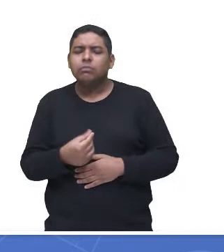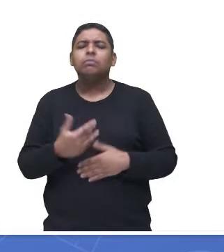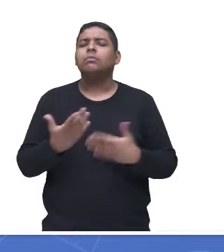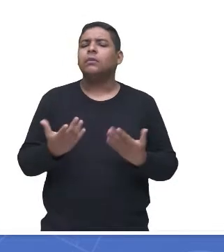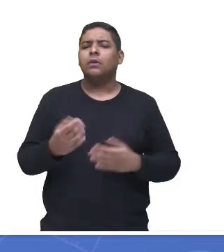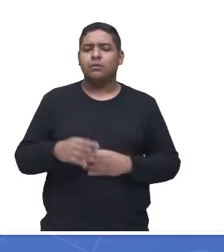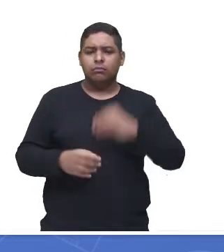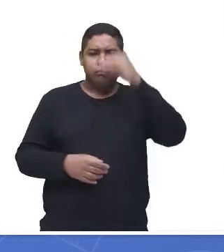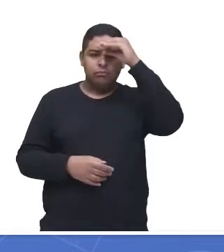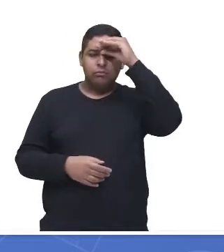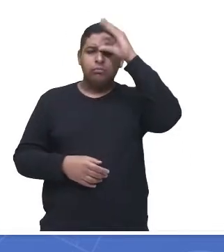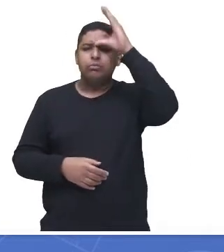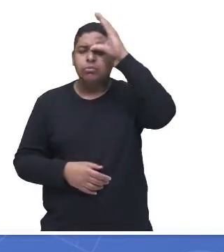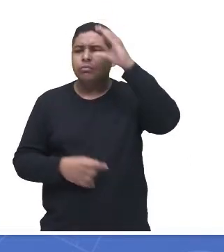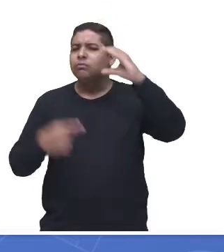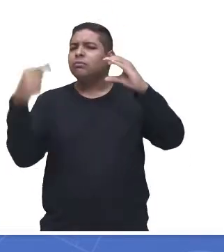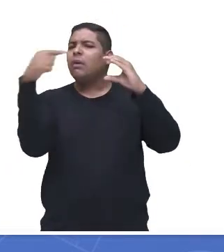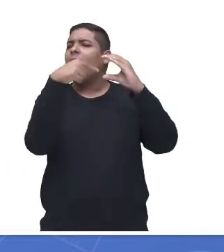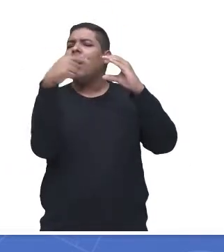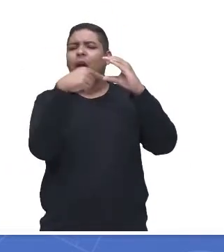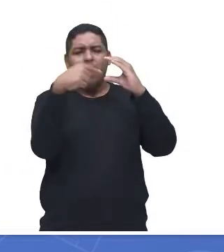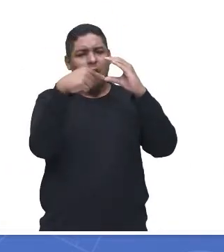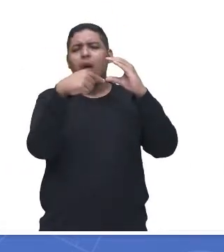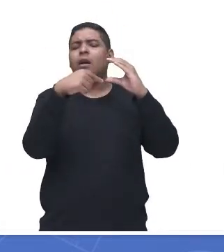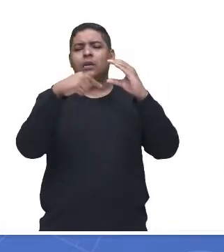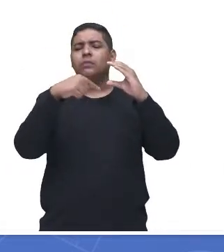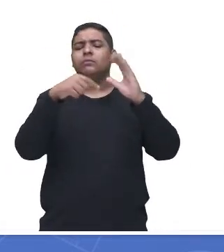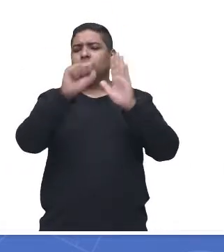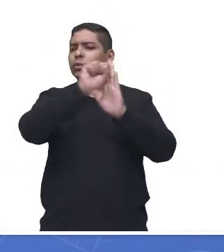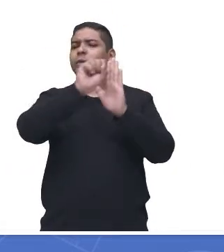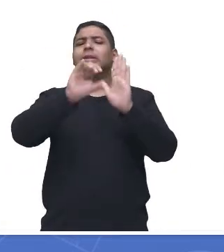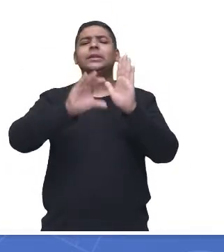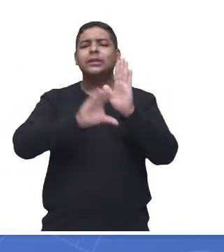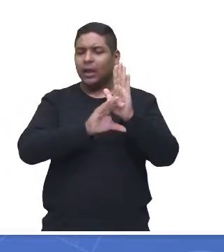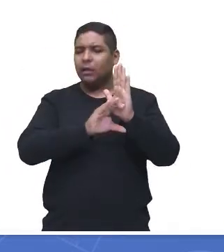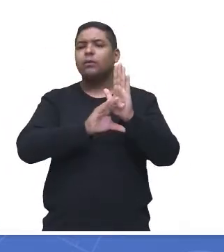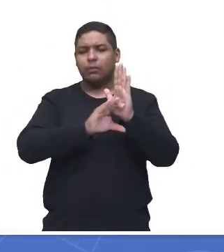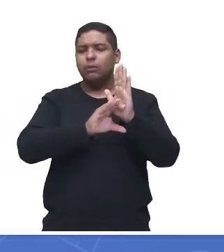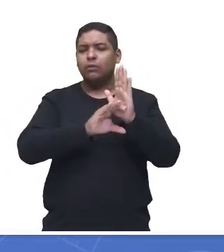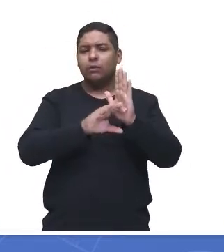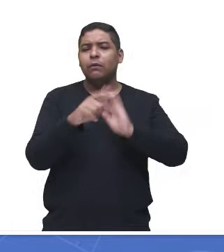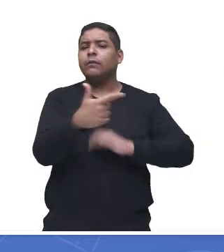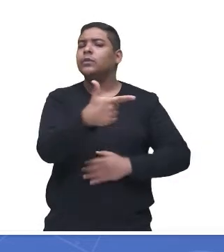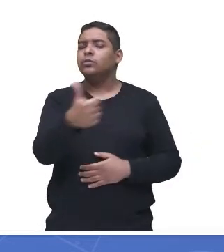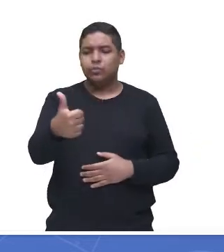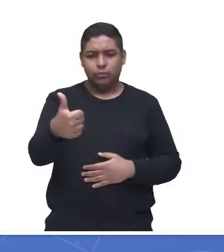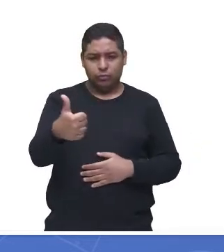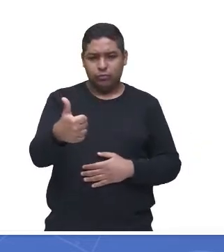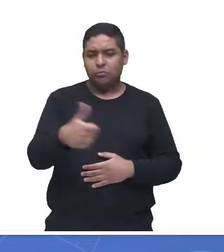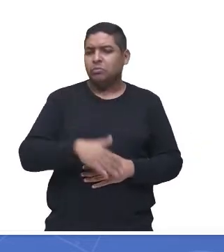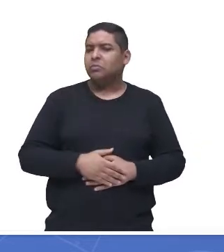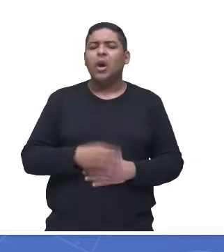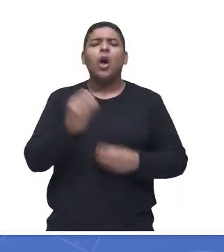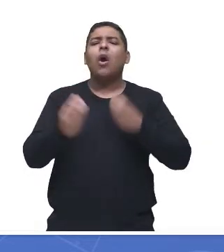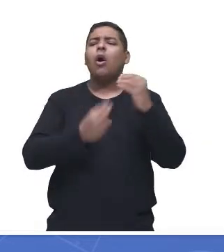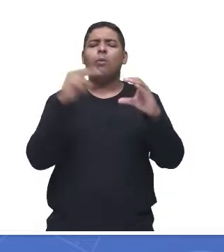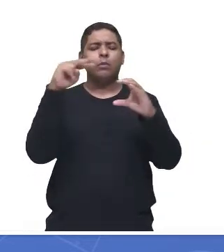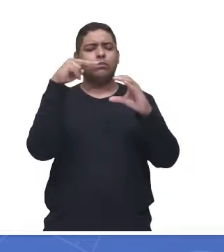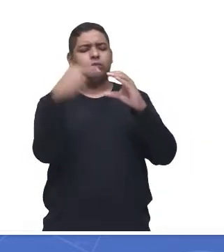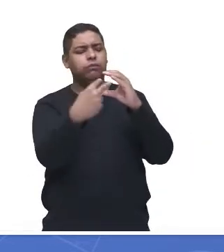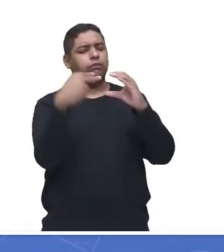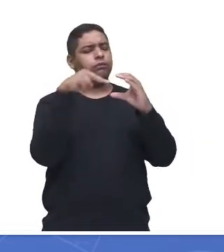o conhecimento do século XXI? Né? Nós estamos no século XXI, como é que você vê, então,